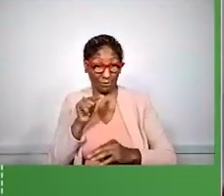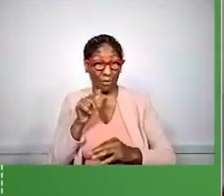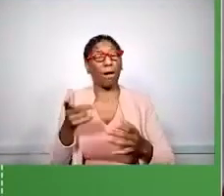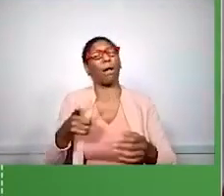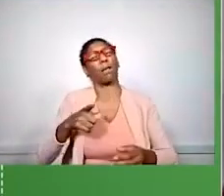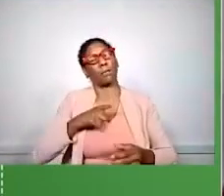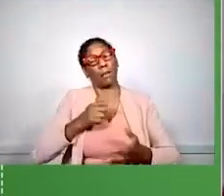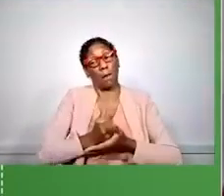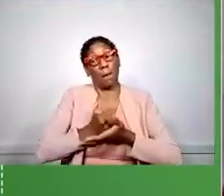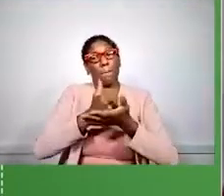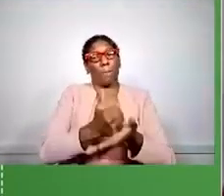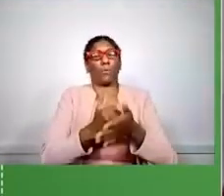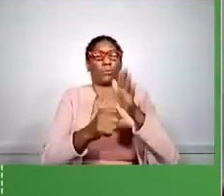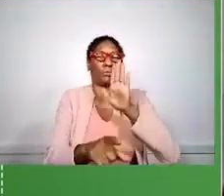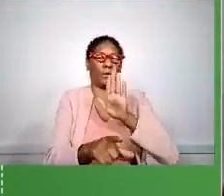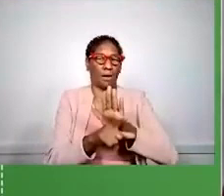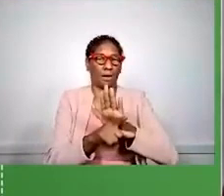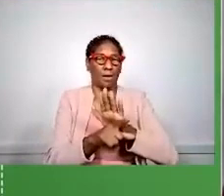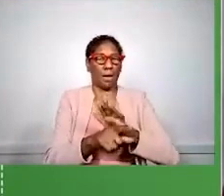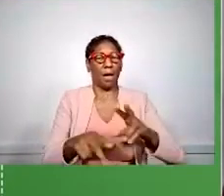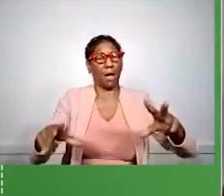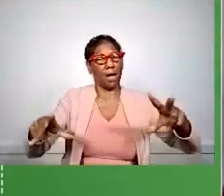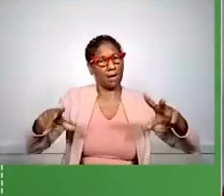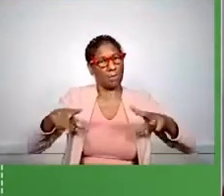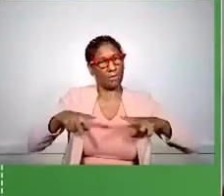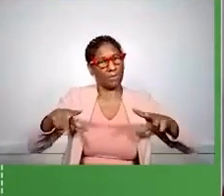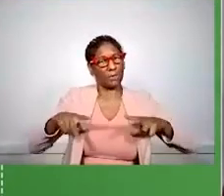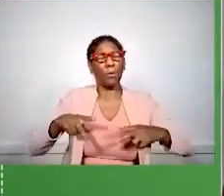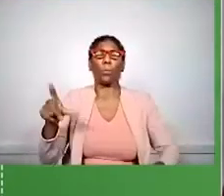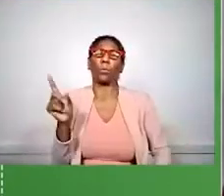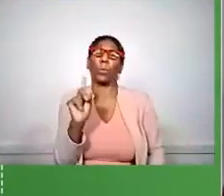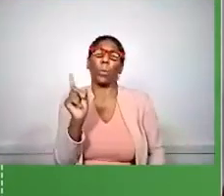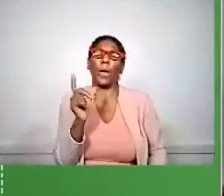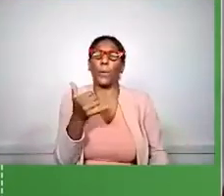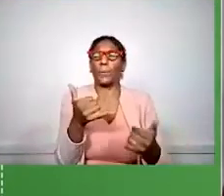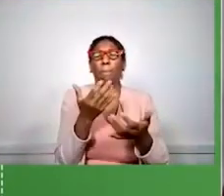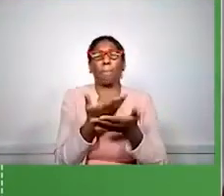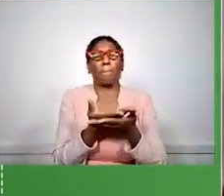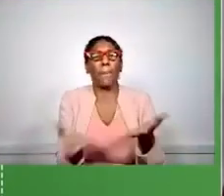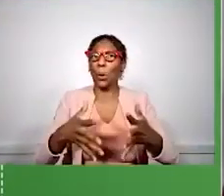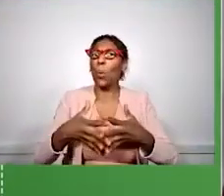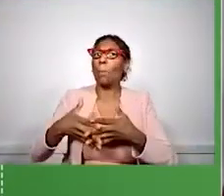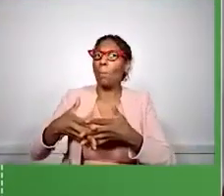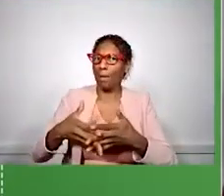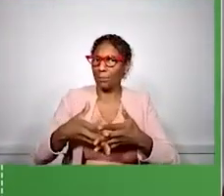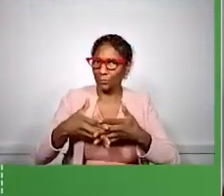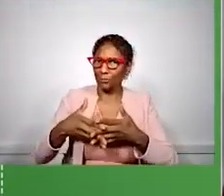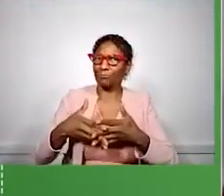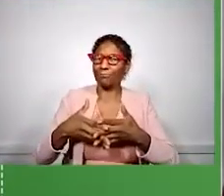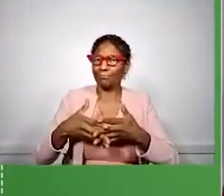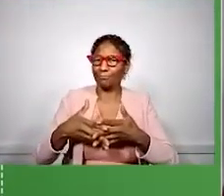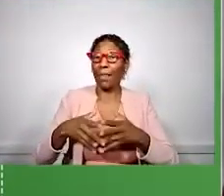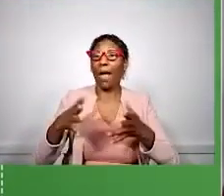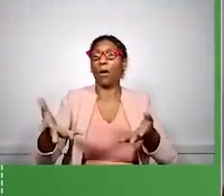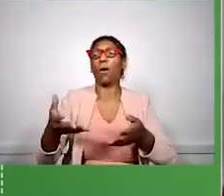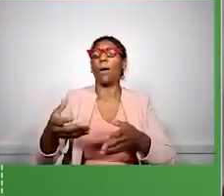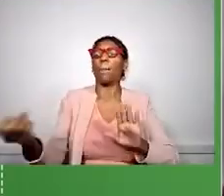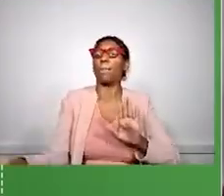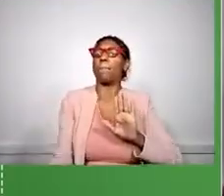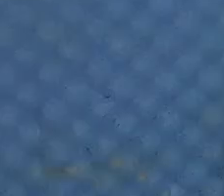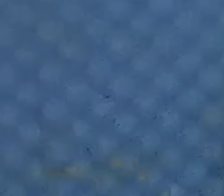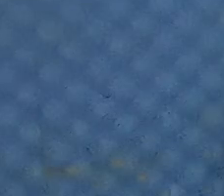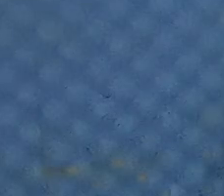convênio com a Corsan né quando a sua renovação 2010 se não me falha a memória uma das cláusulas previa